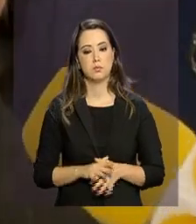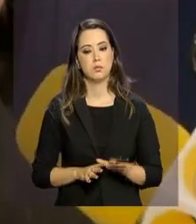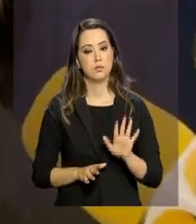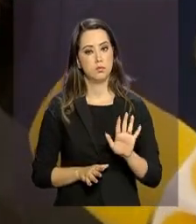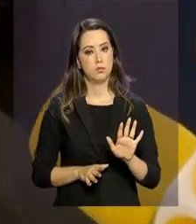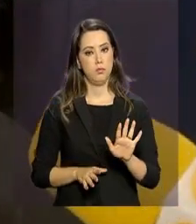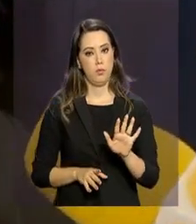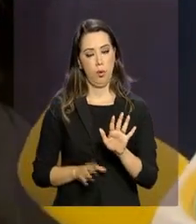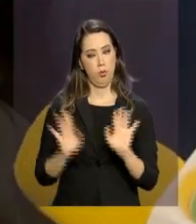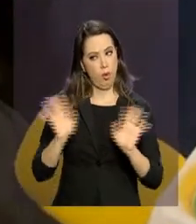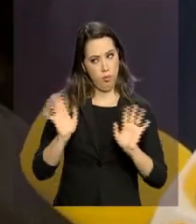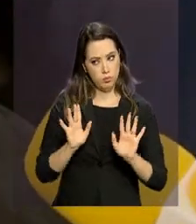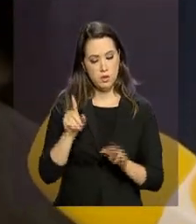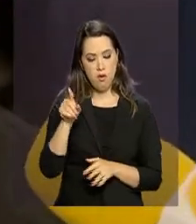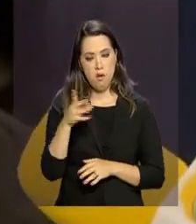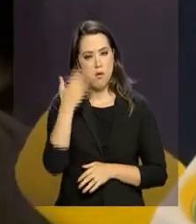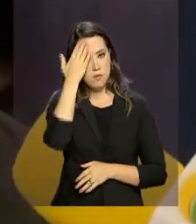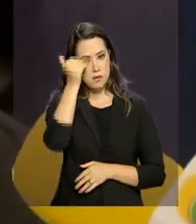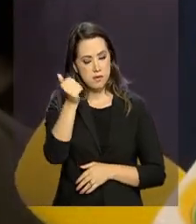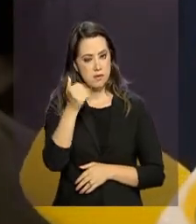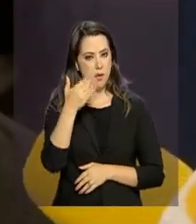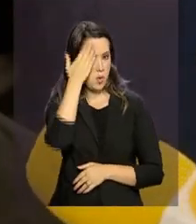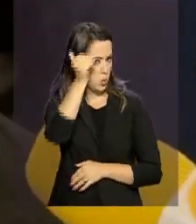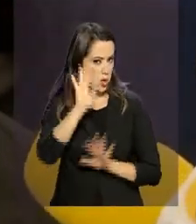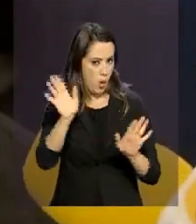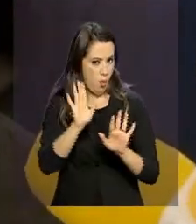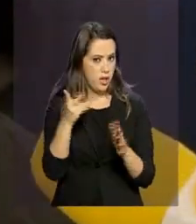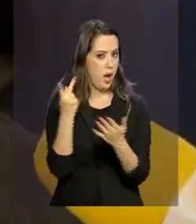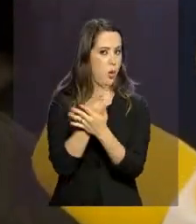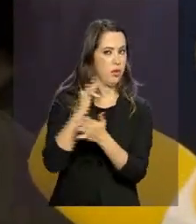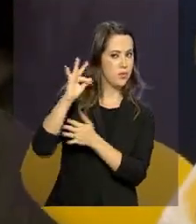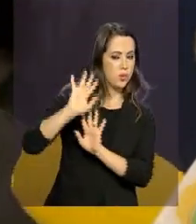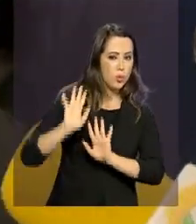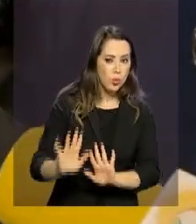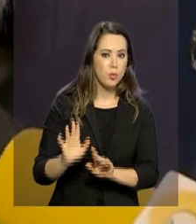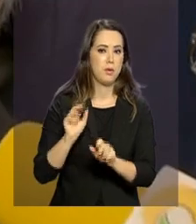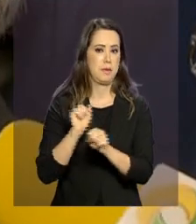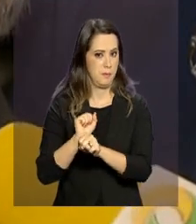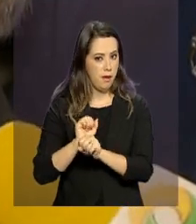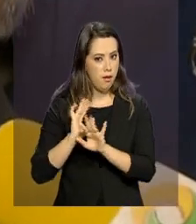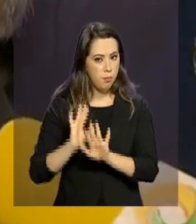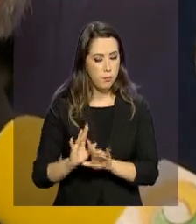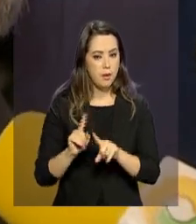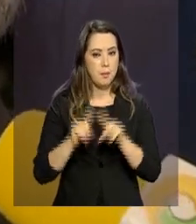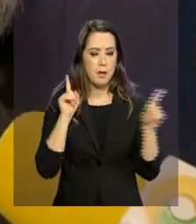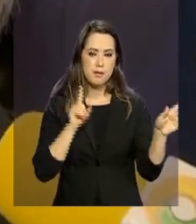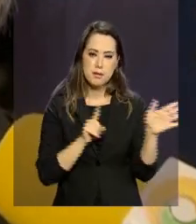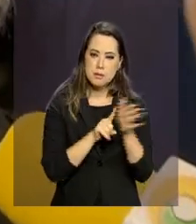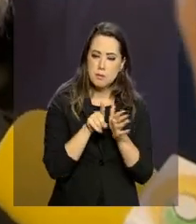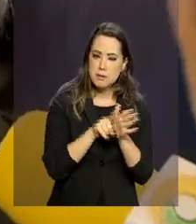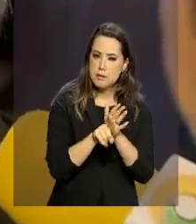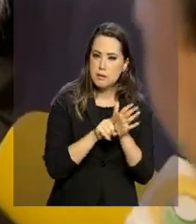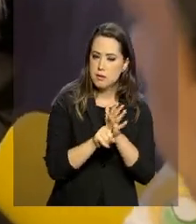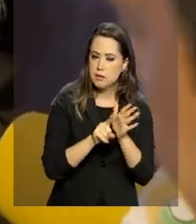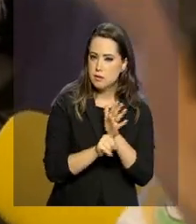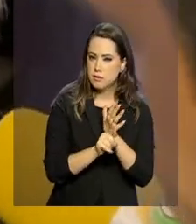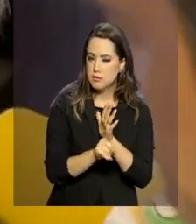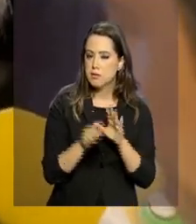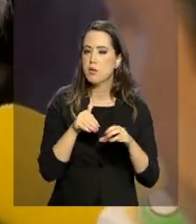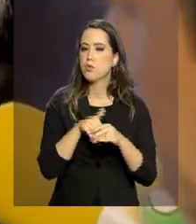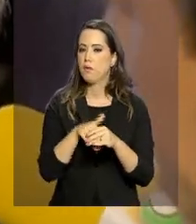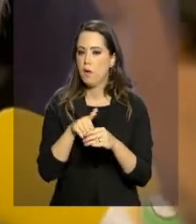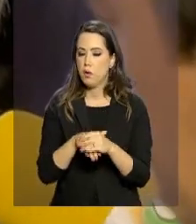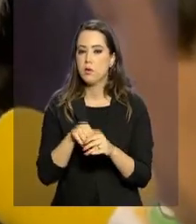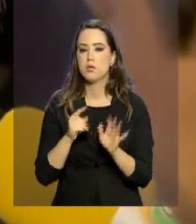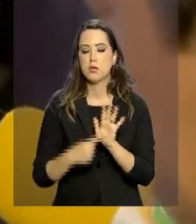sabe que as pesquisas eu não sei o que vai acontecer vamos esperar o resultado mas as pesquisas já denotavam a